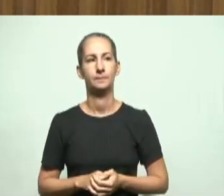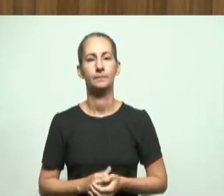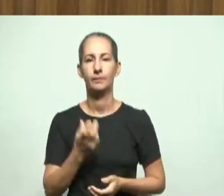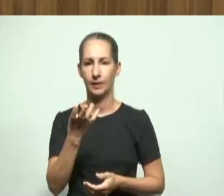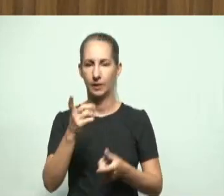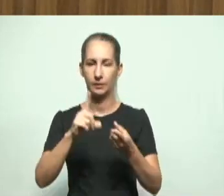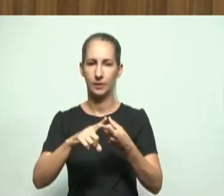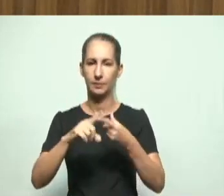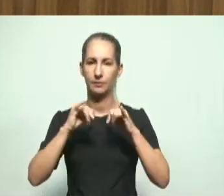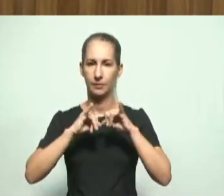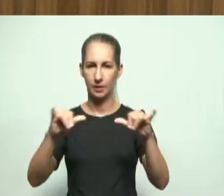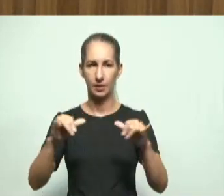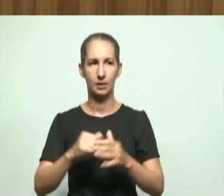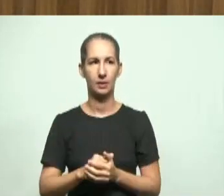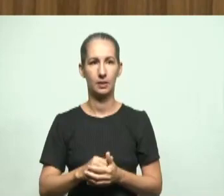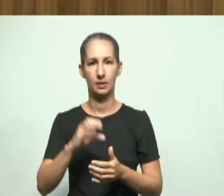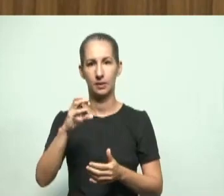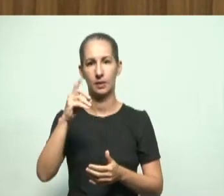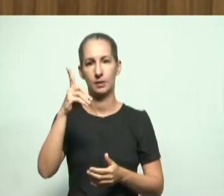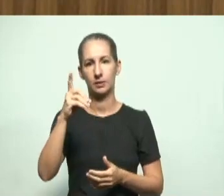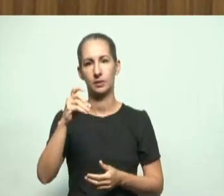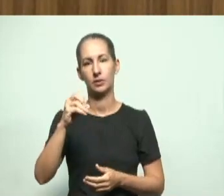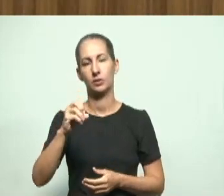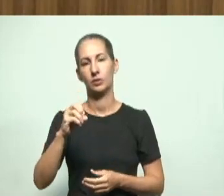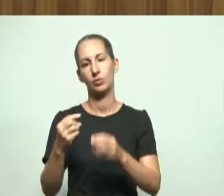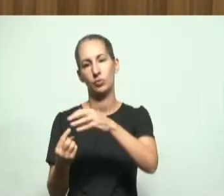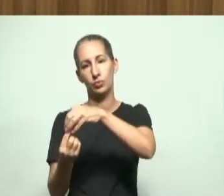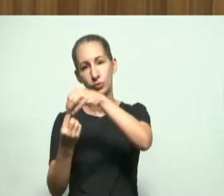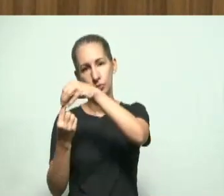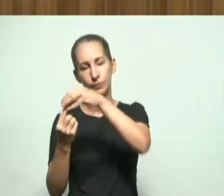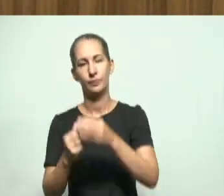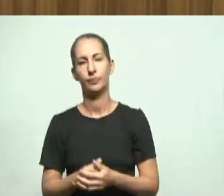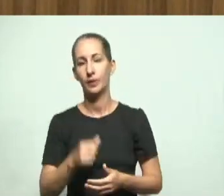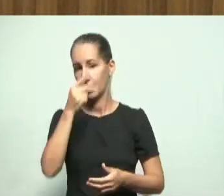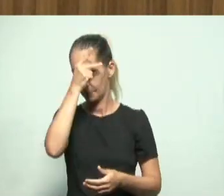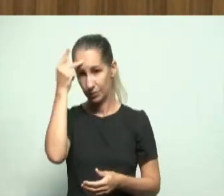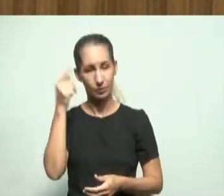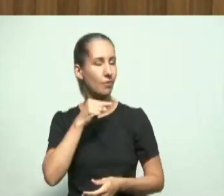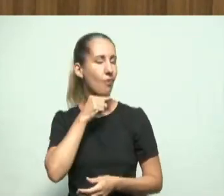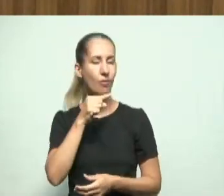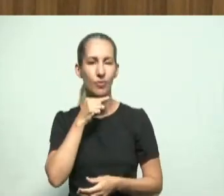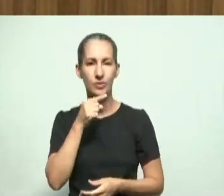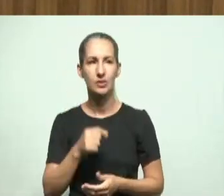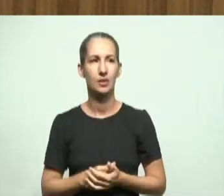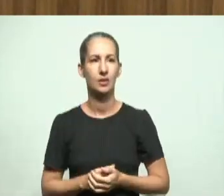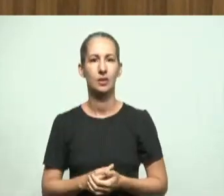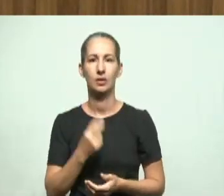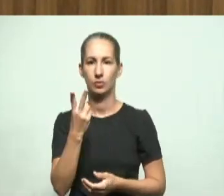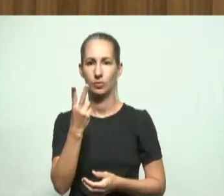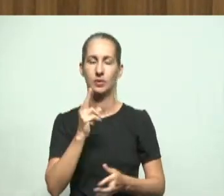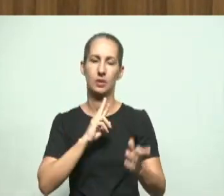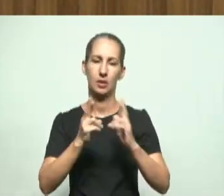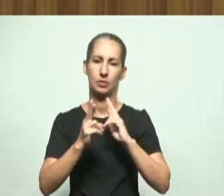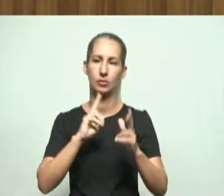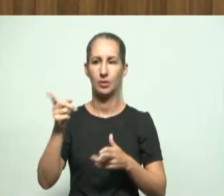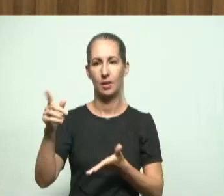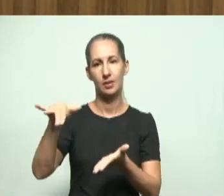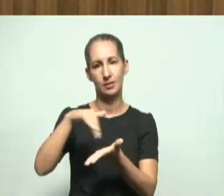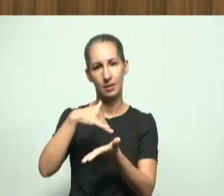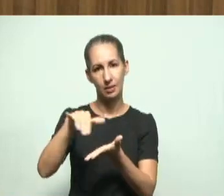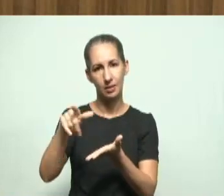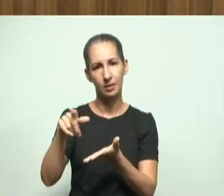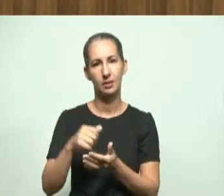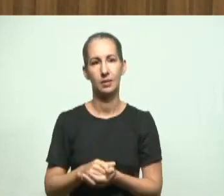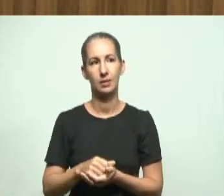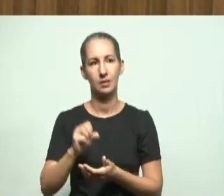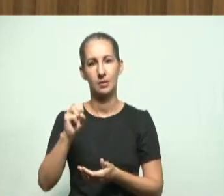aqui também falar do Cade Único. As pessoas não estão conseguindo, já tivemos duas reuniões na secretaria,